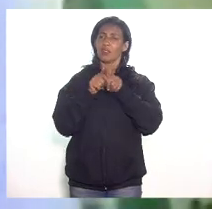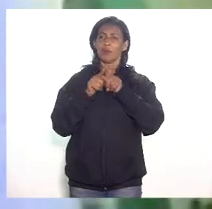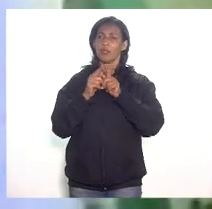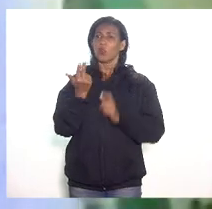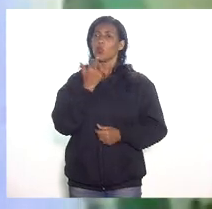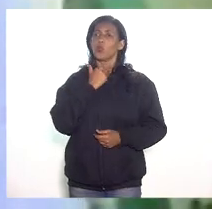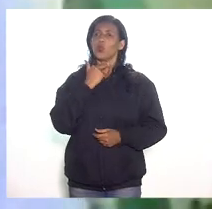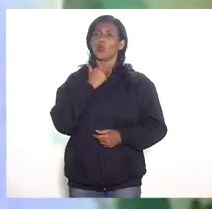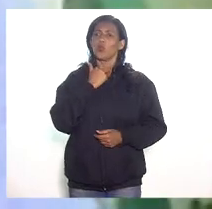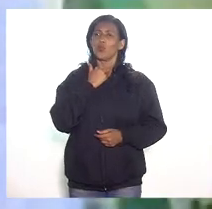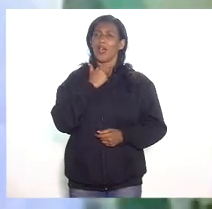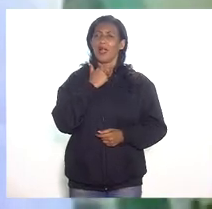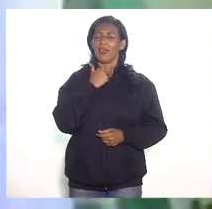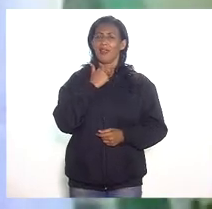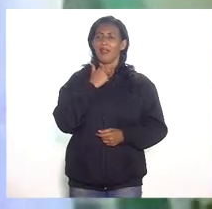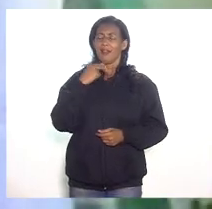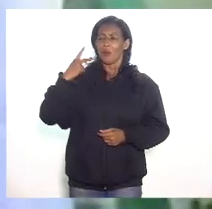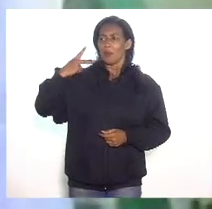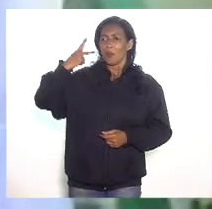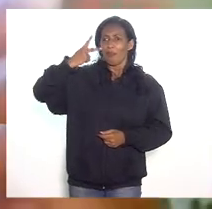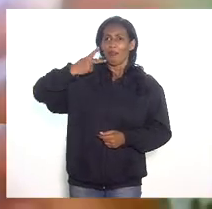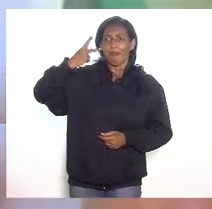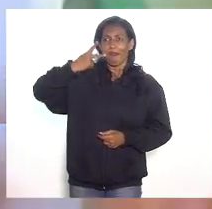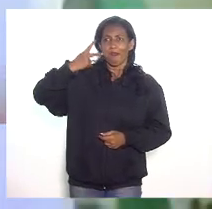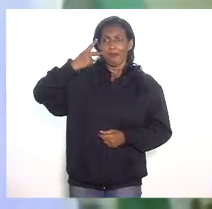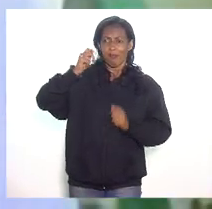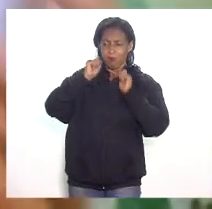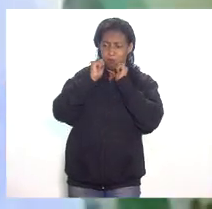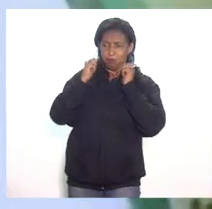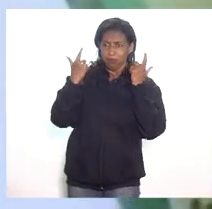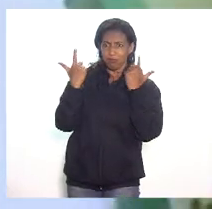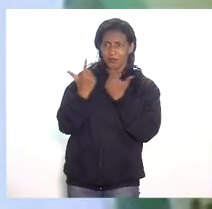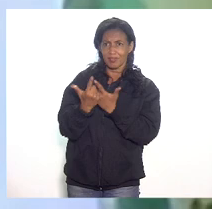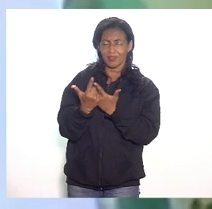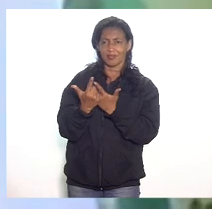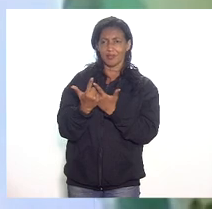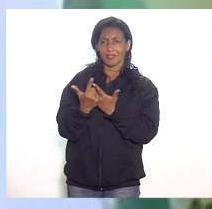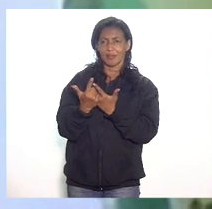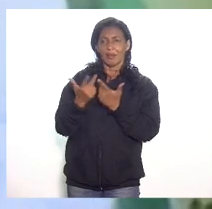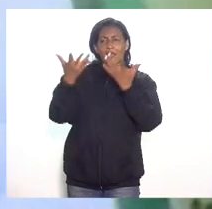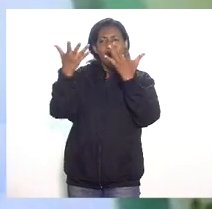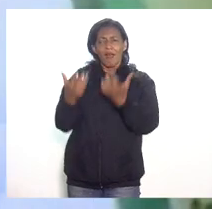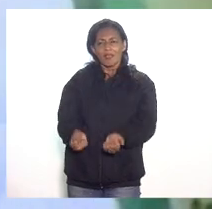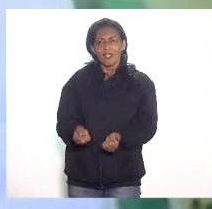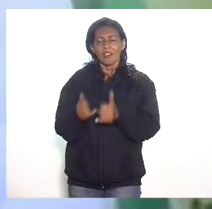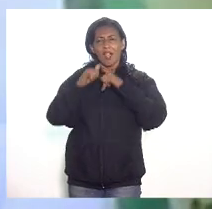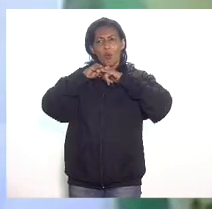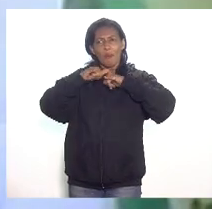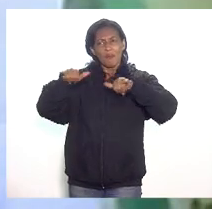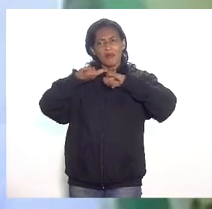para o parlamento aprovar uma mensagem dessa ordem. Eu,